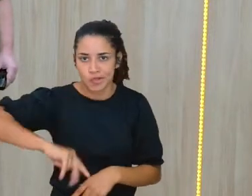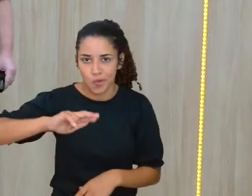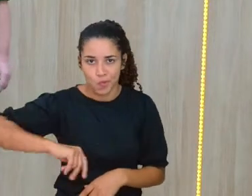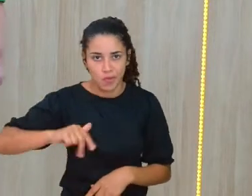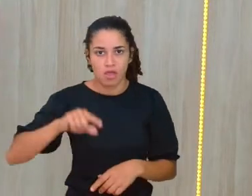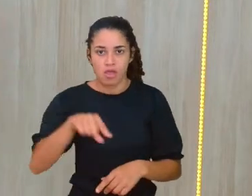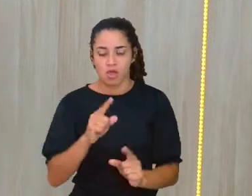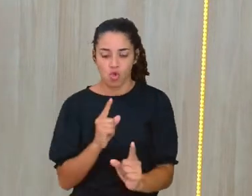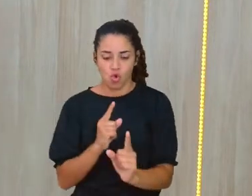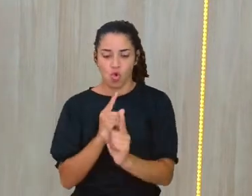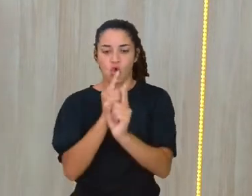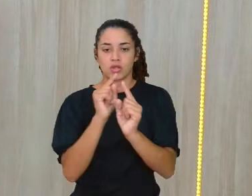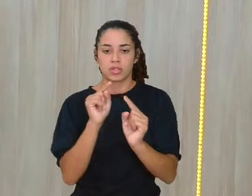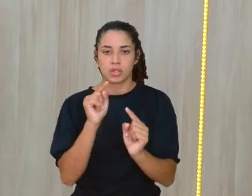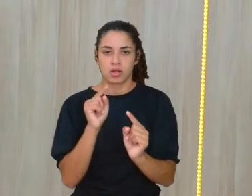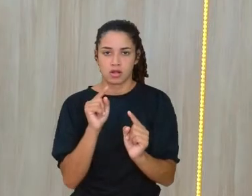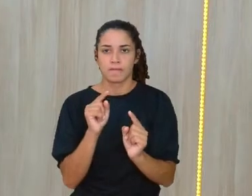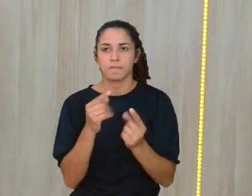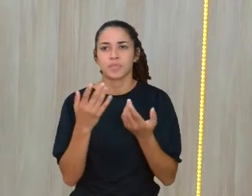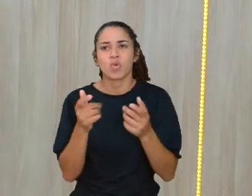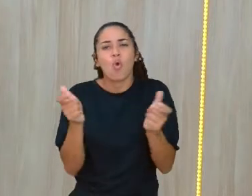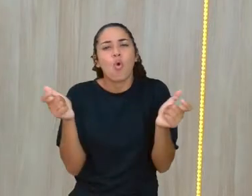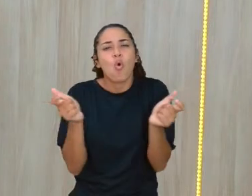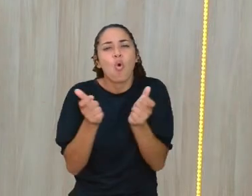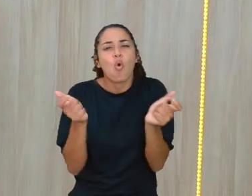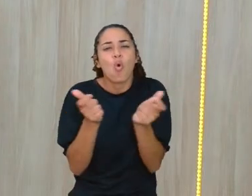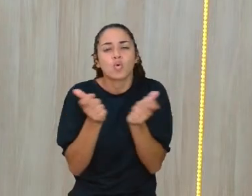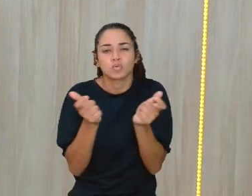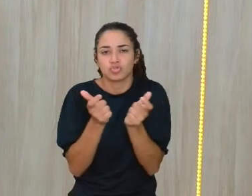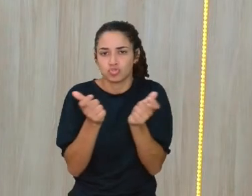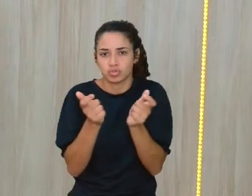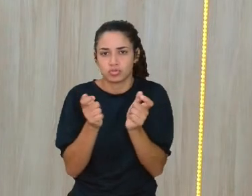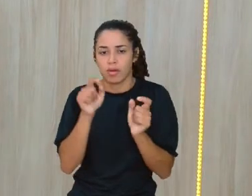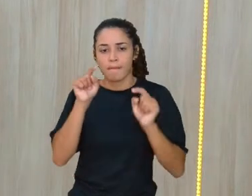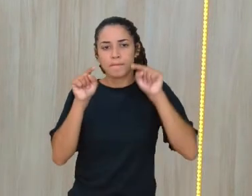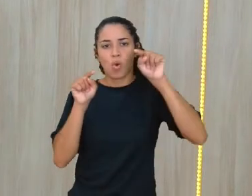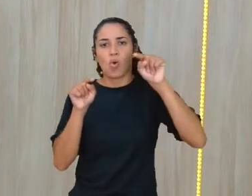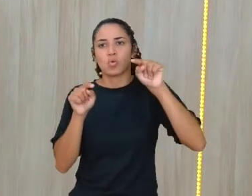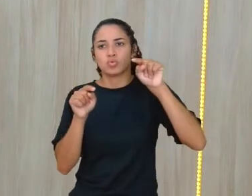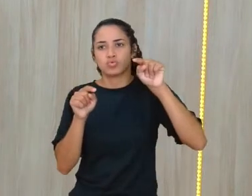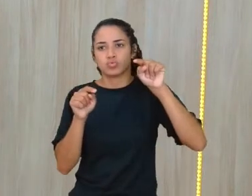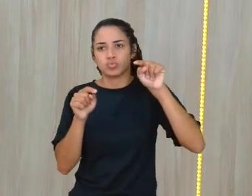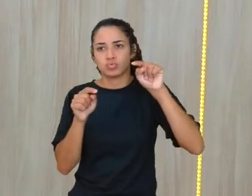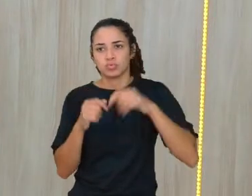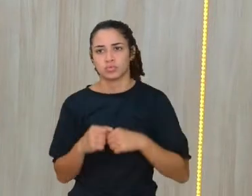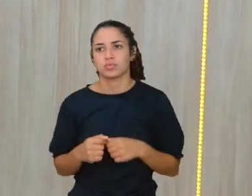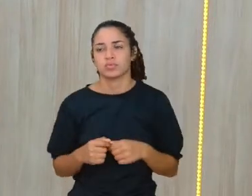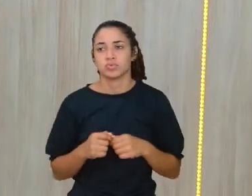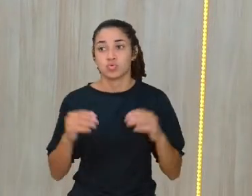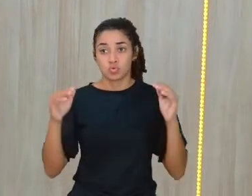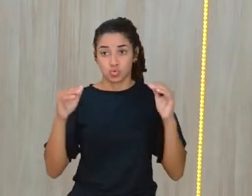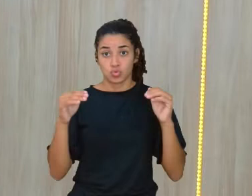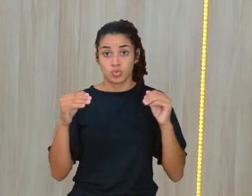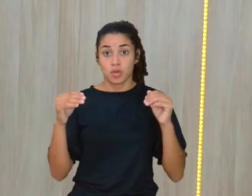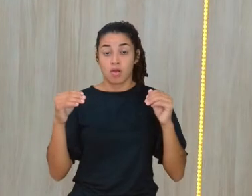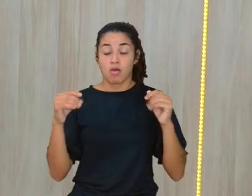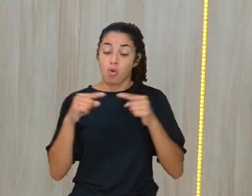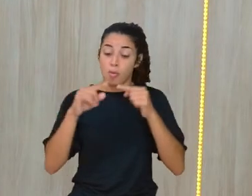coordenadas, aonde está esse ponto em relação ao